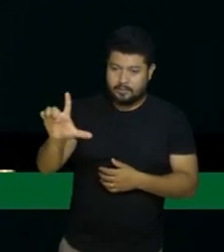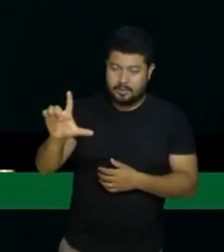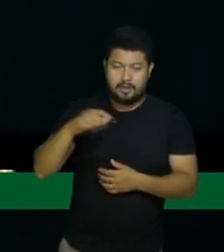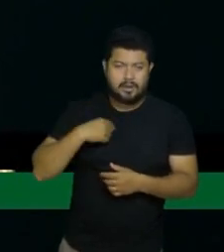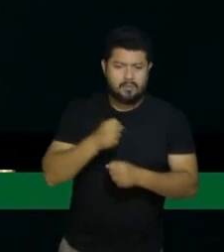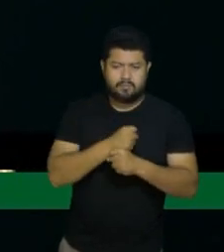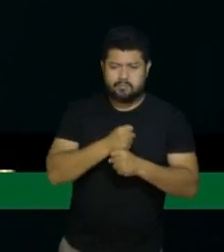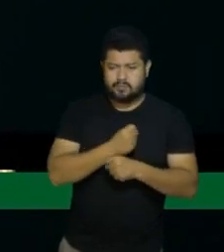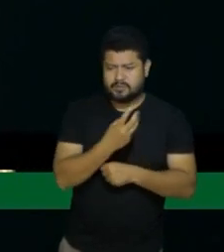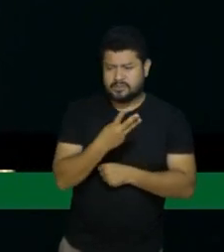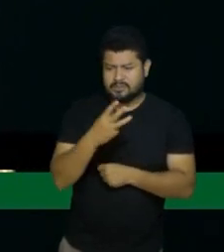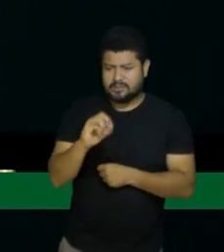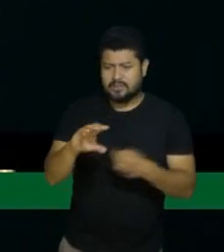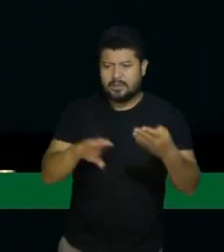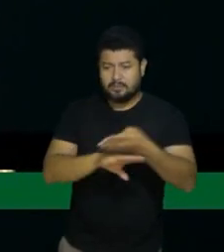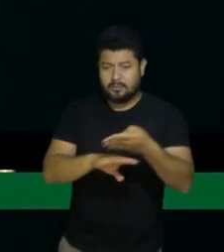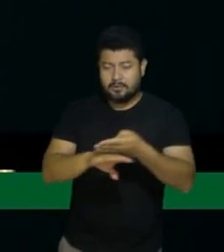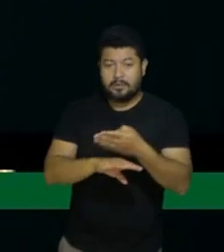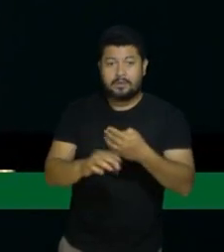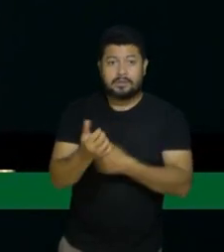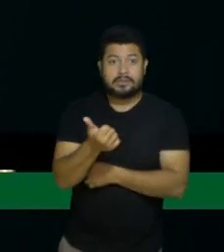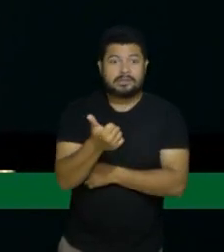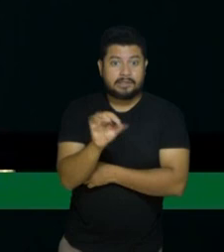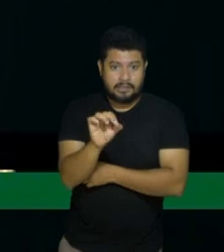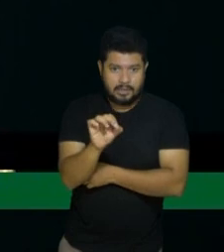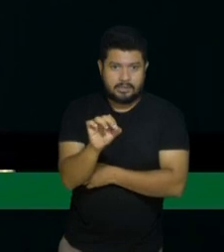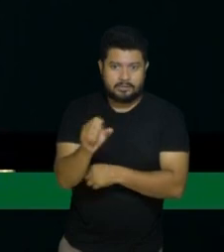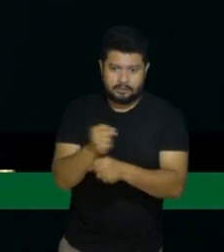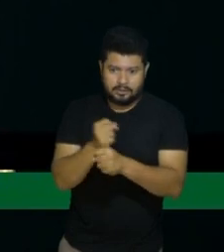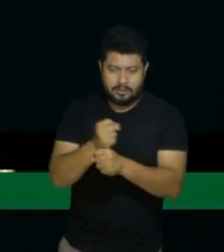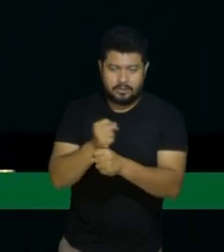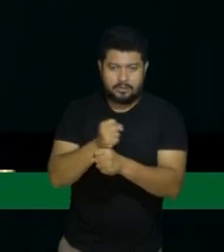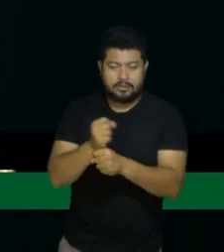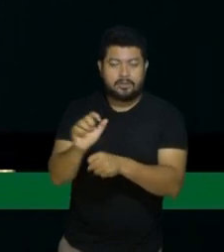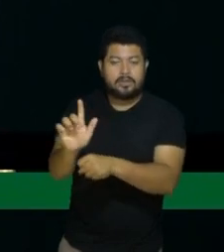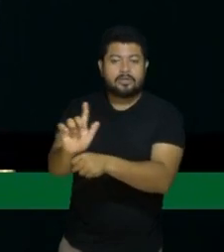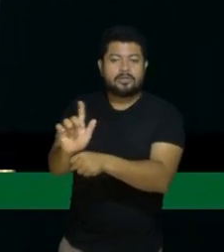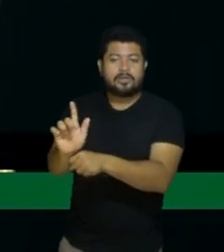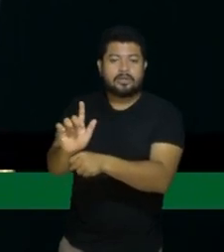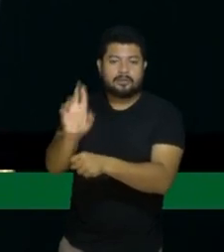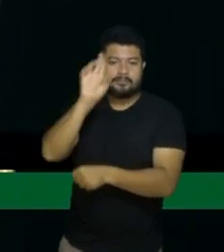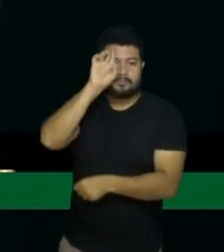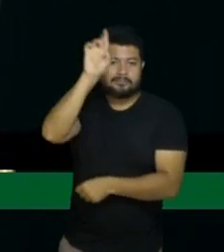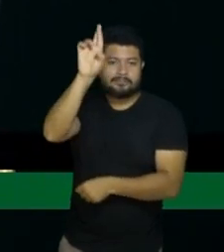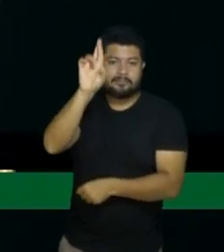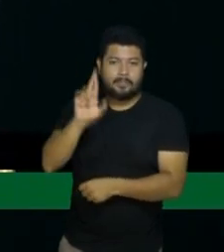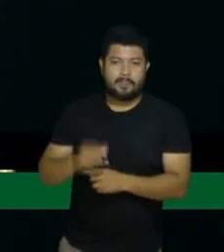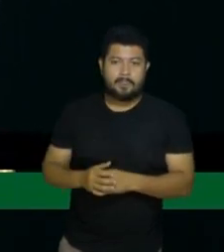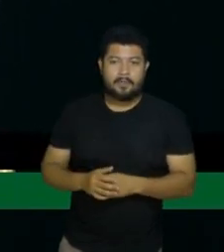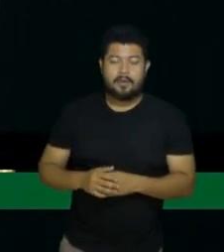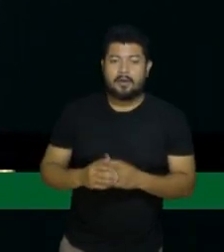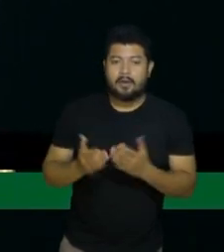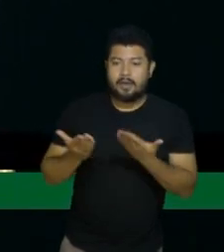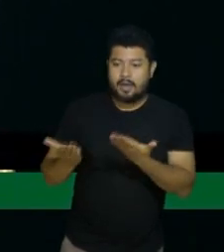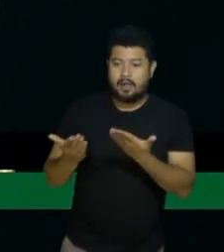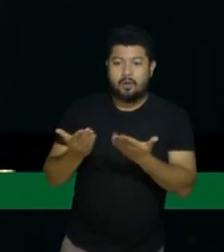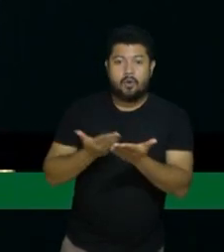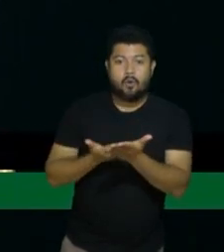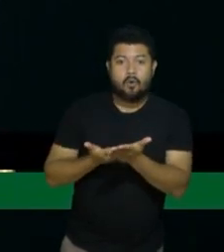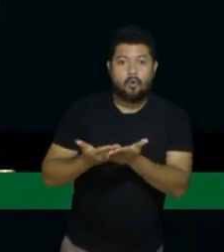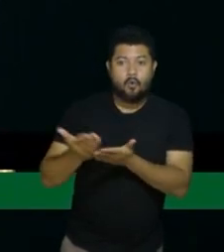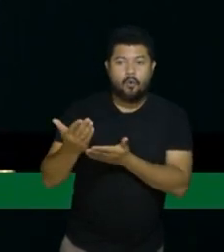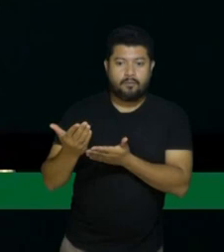10 deles na gestão do hospital a história do Hospital Santa Isabel iniciou em